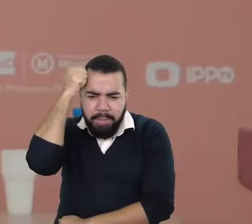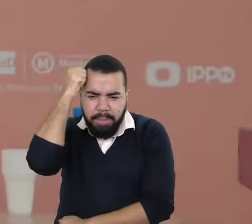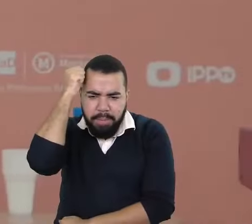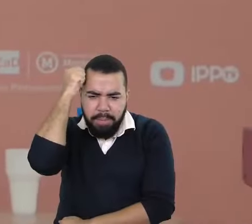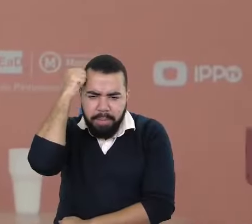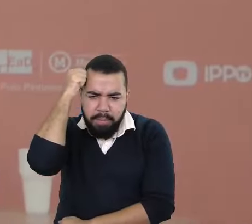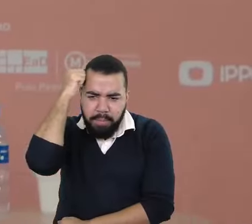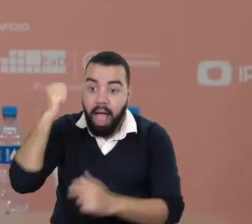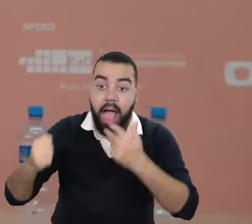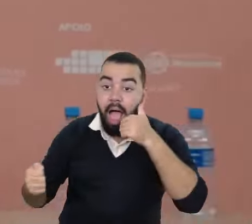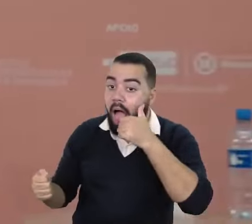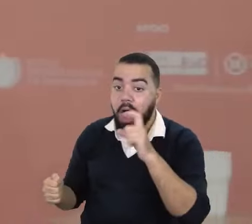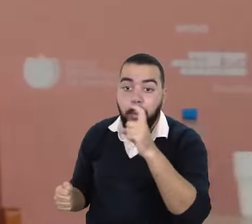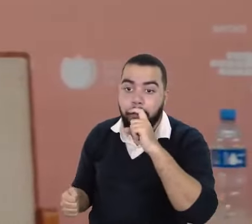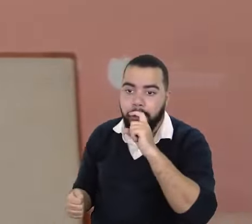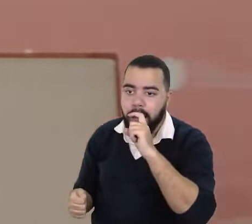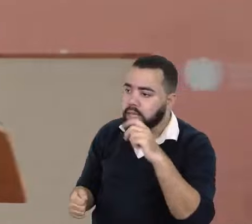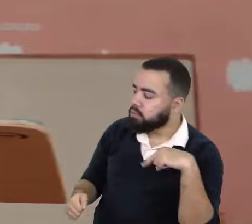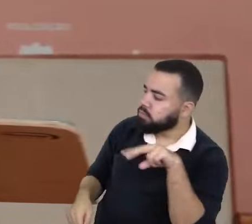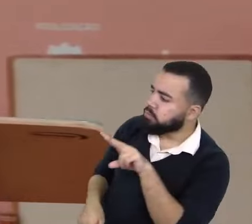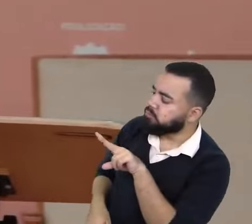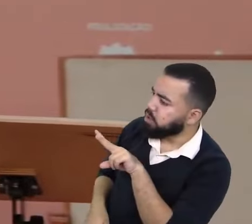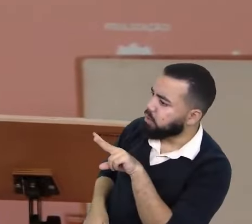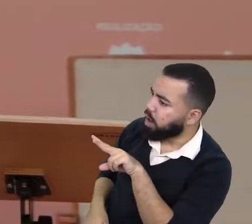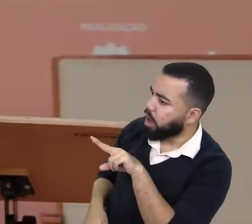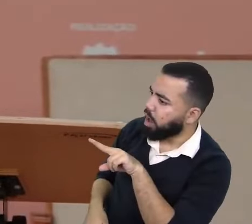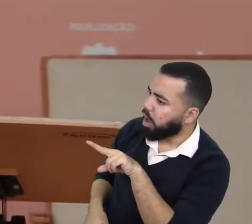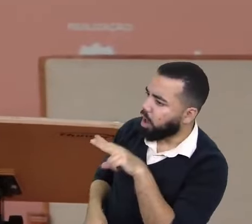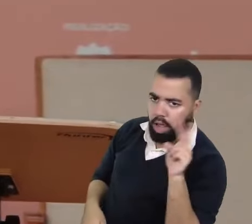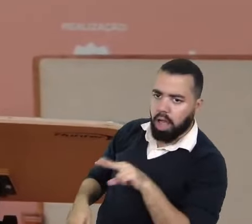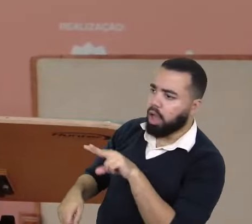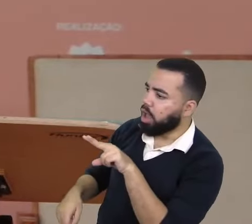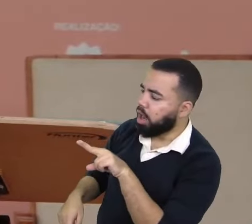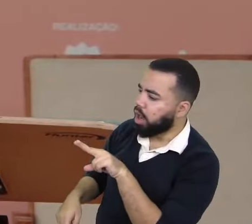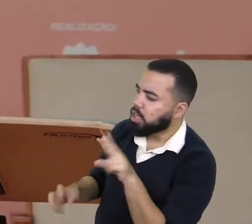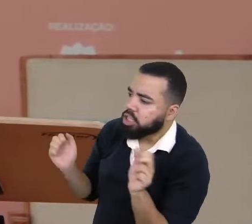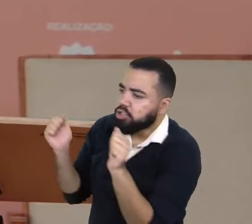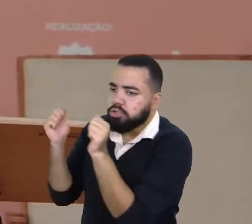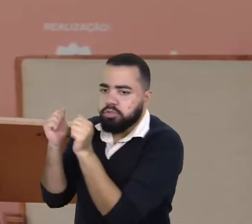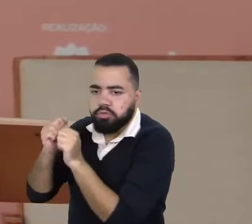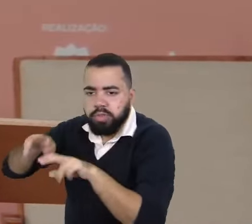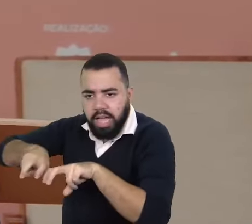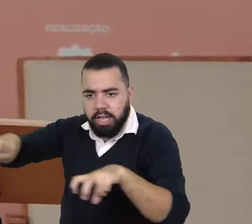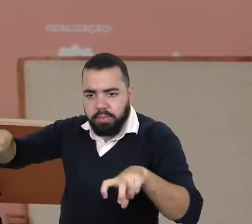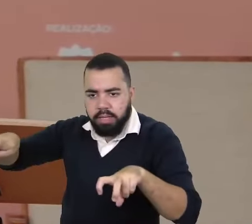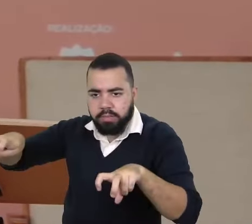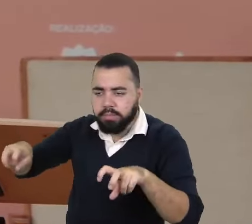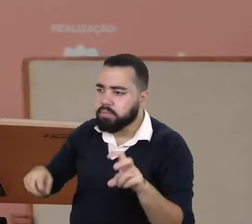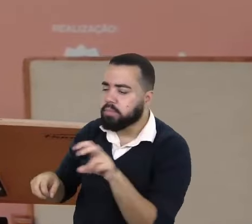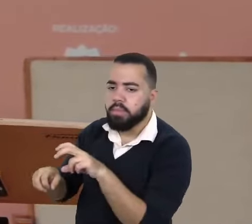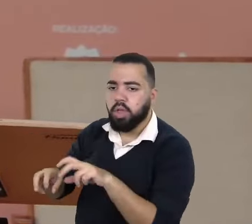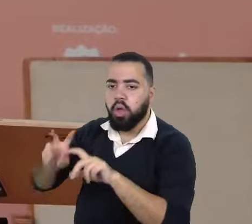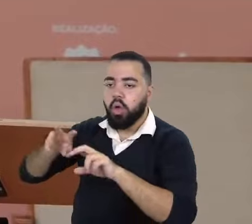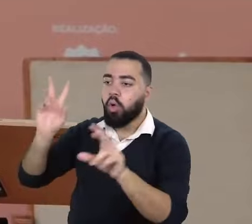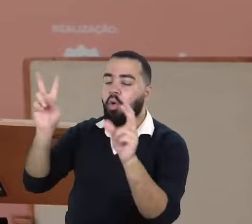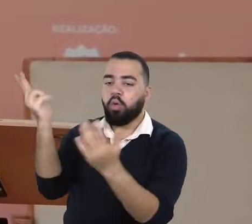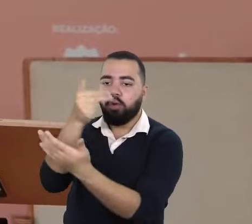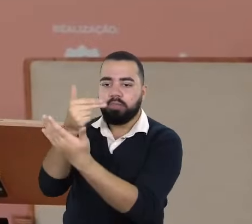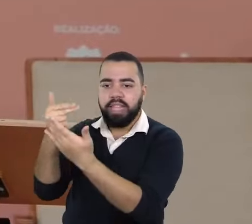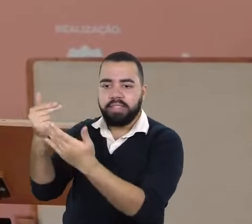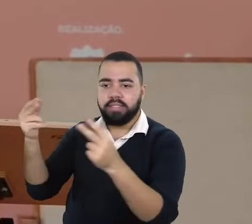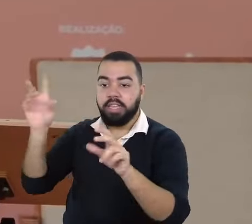pai chegou na hora. Meu pai viu, olhou, deitou na cama comigo, ligou num desenho lá animado, qualquer